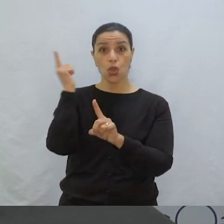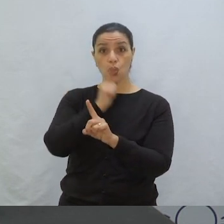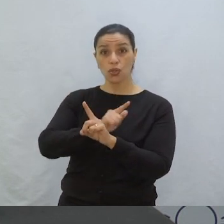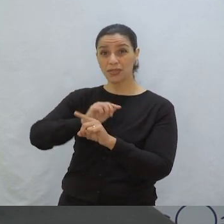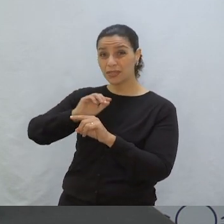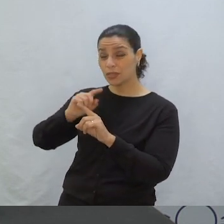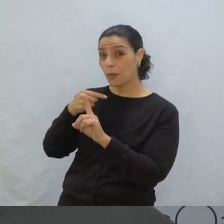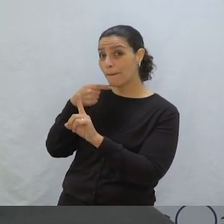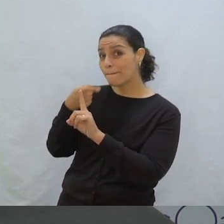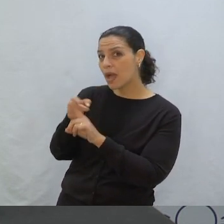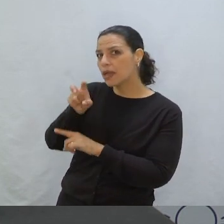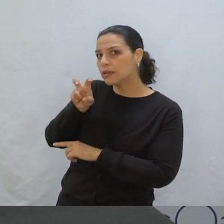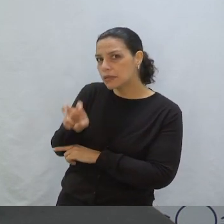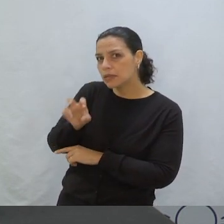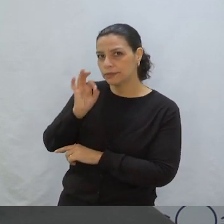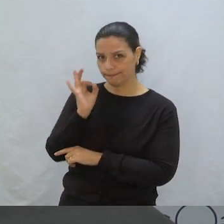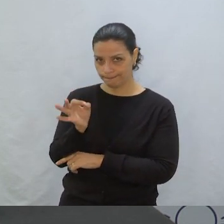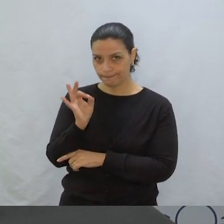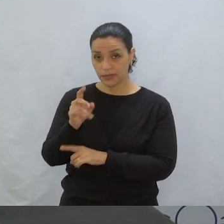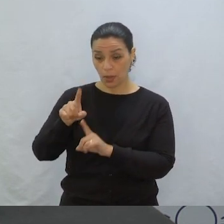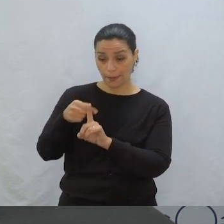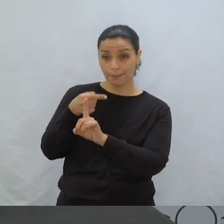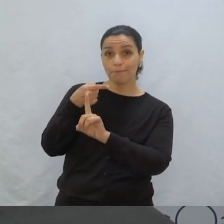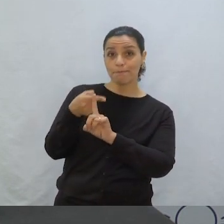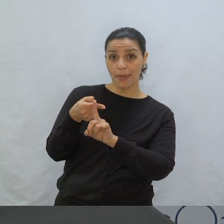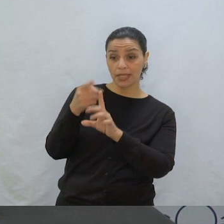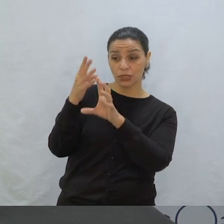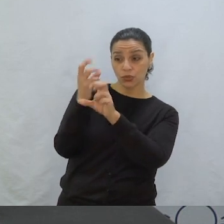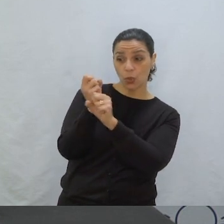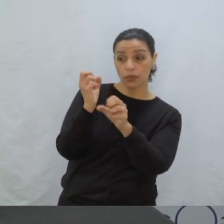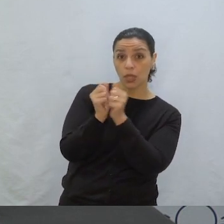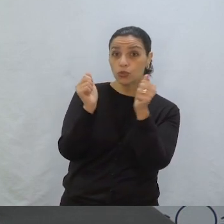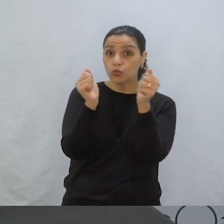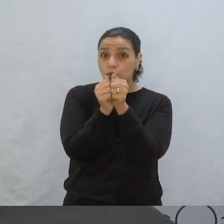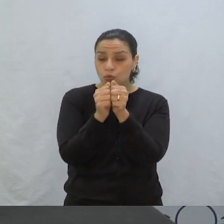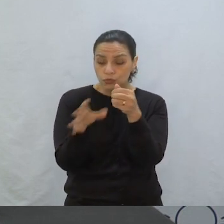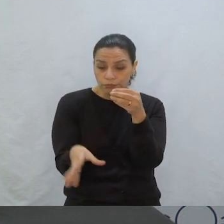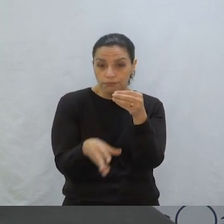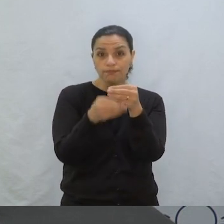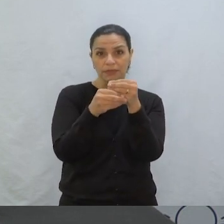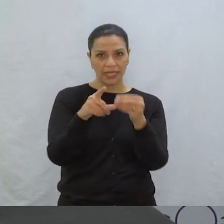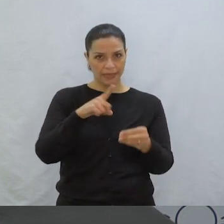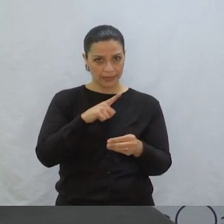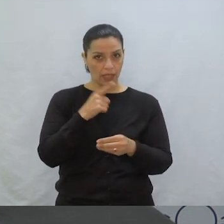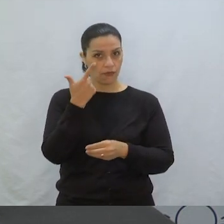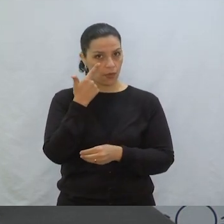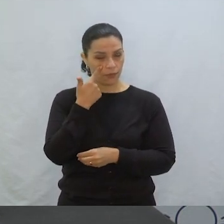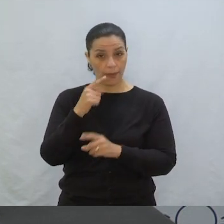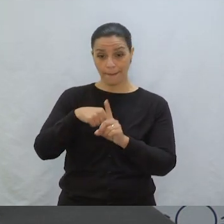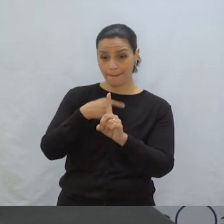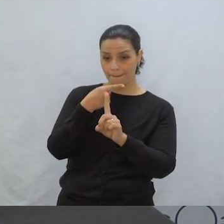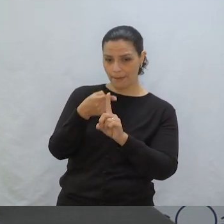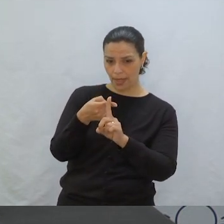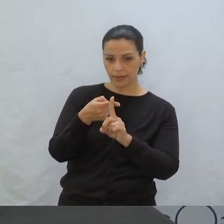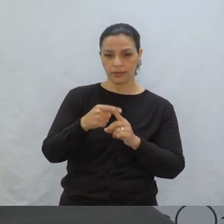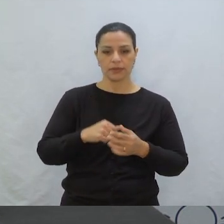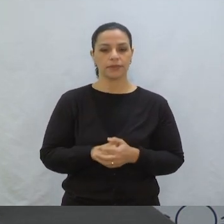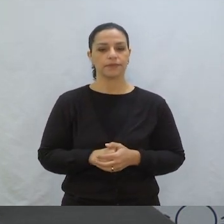porque ela ganhou mais 5. Então, nós vamos somar, juntar, adicionar. Então, sinal